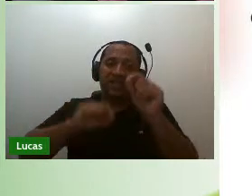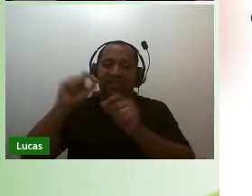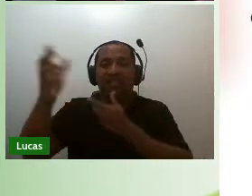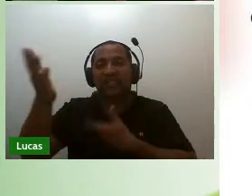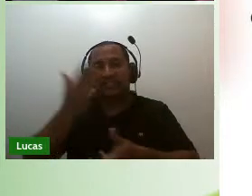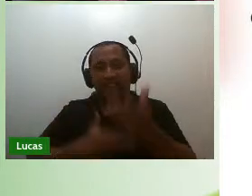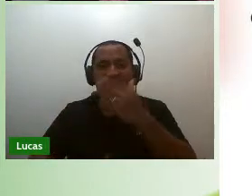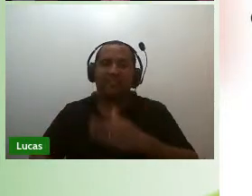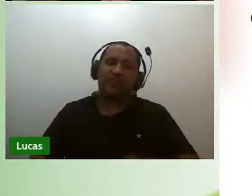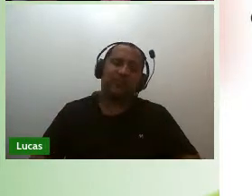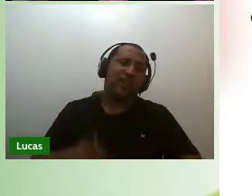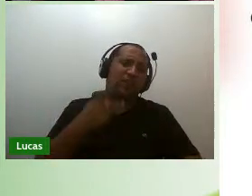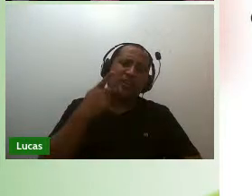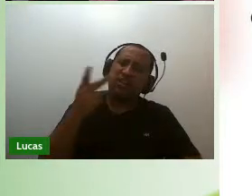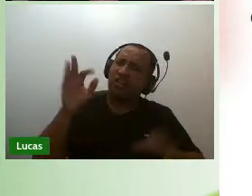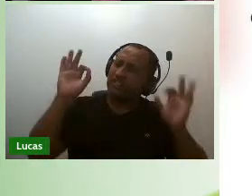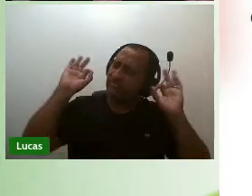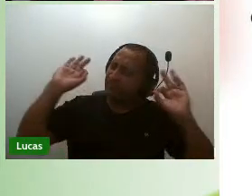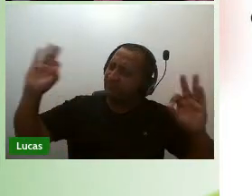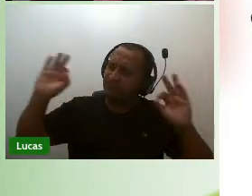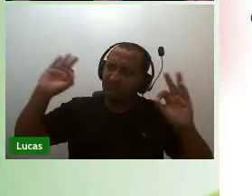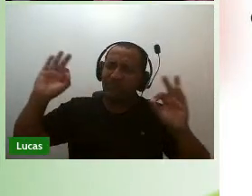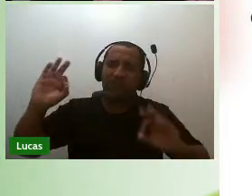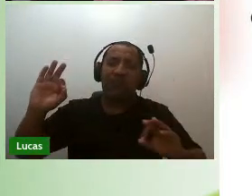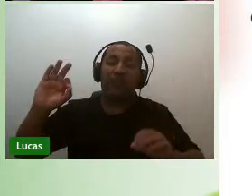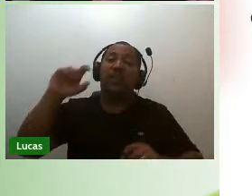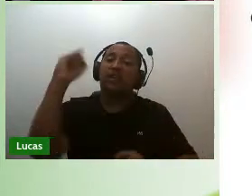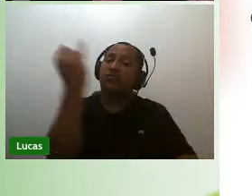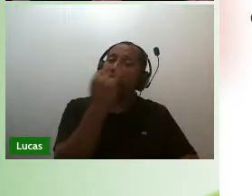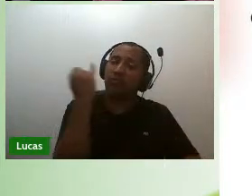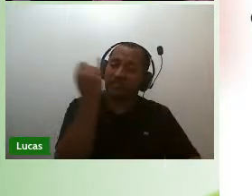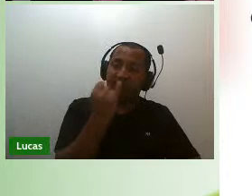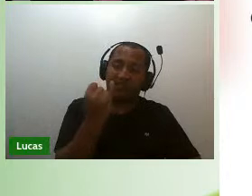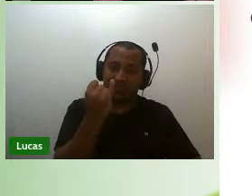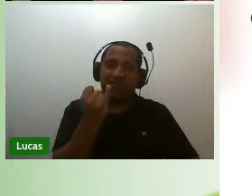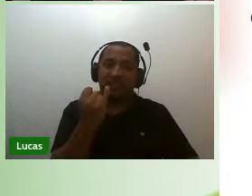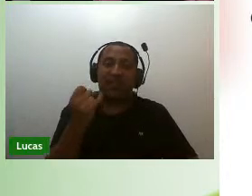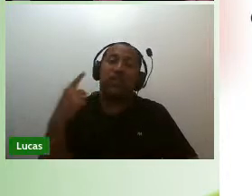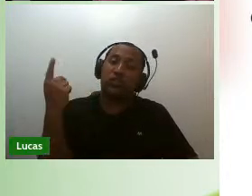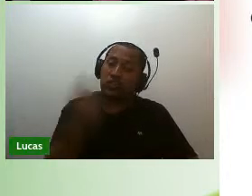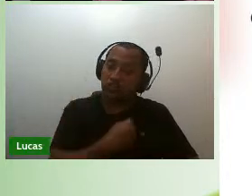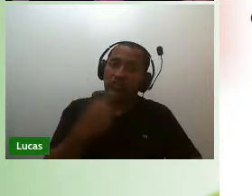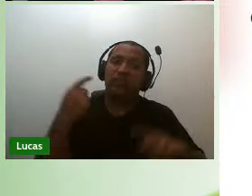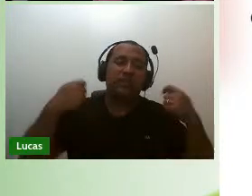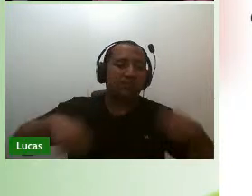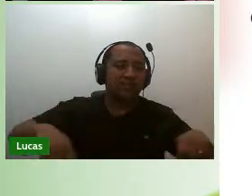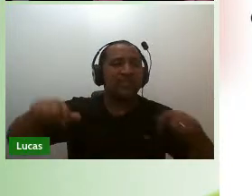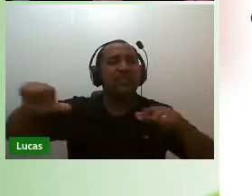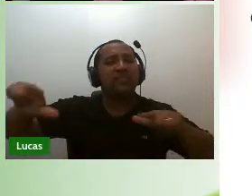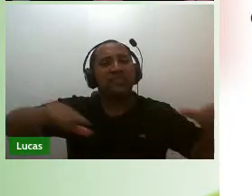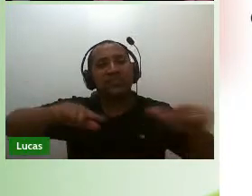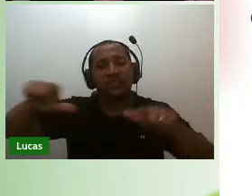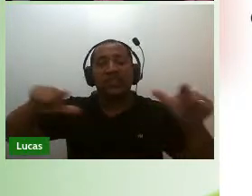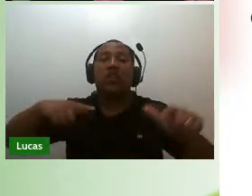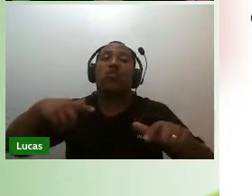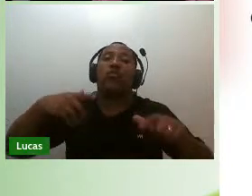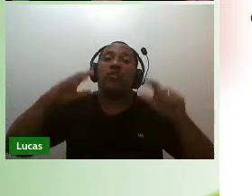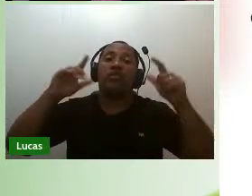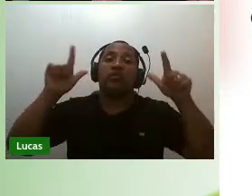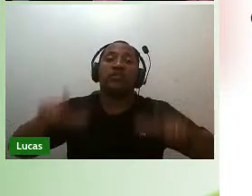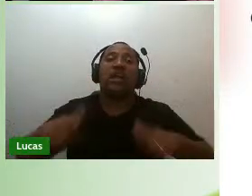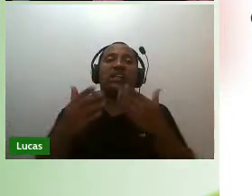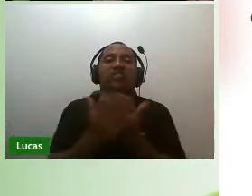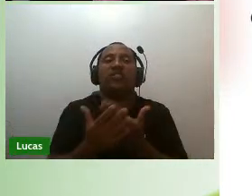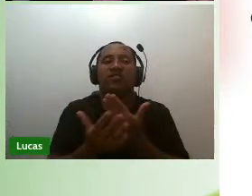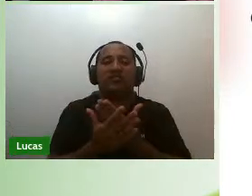essa fala é sublime, uma fala extremamente importante, e é assim que a gente precisa trabalhar e se colocar dentro da sala de aula.